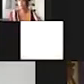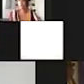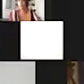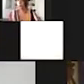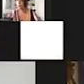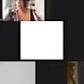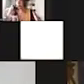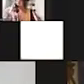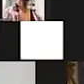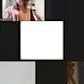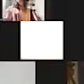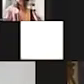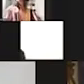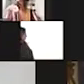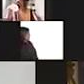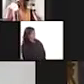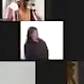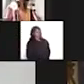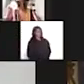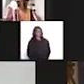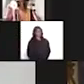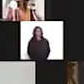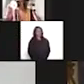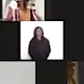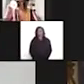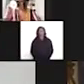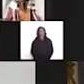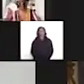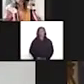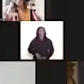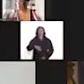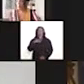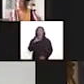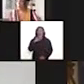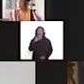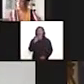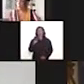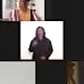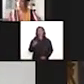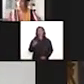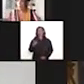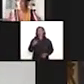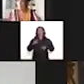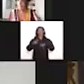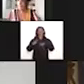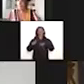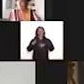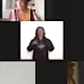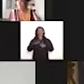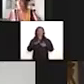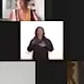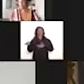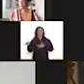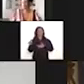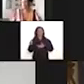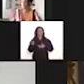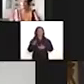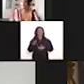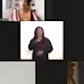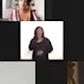essa resposta. Mas, de qualquer forma, ele está saindo por conta das emendas que ele recebeu. Foram 34 emendas. Presidente,